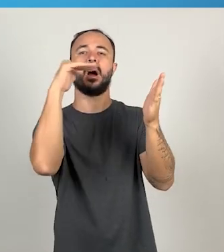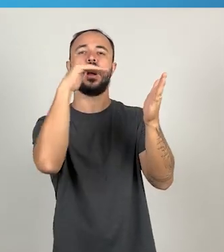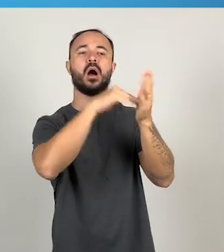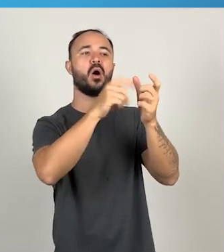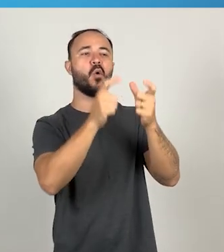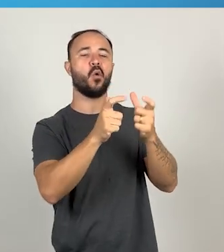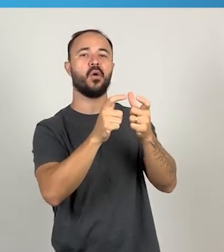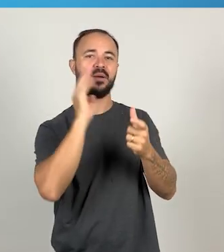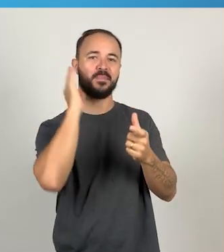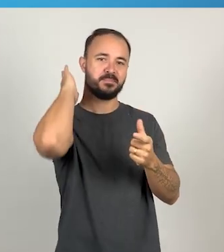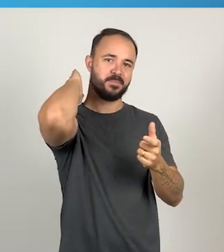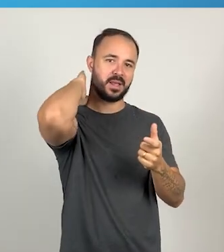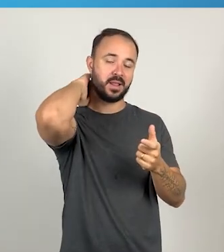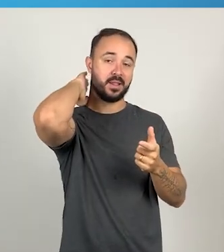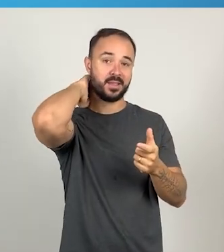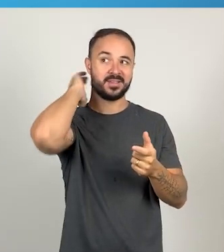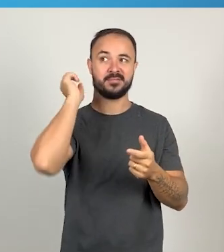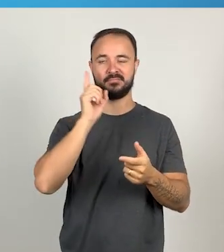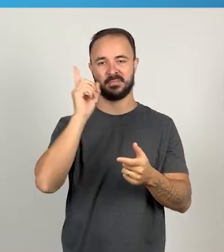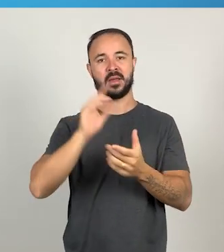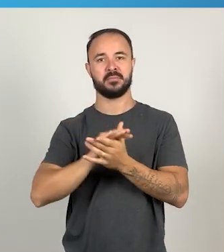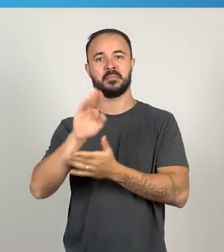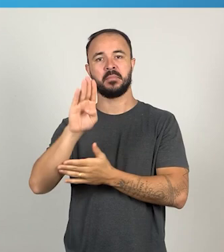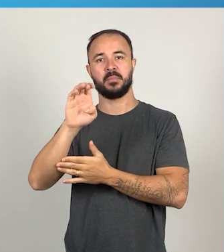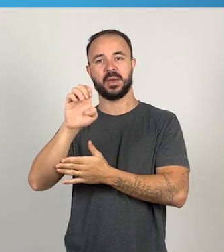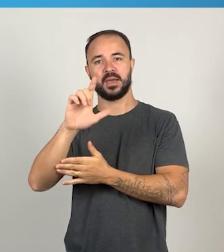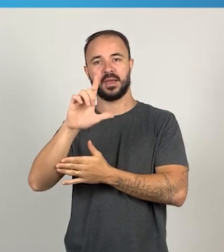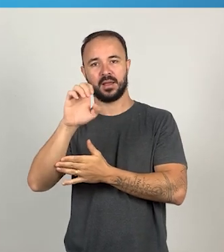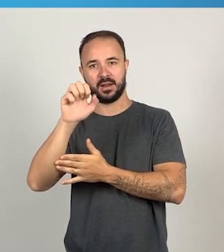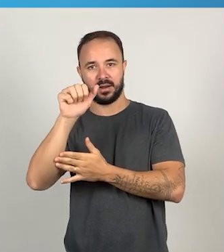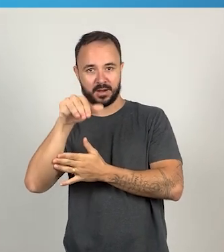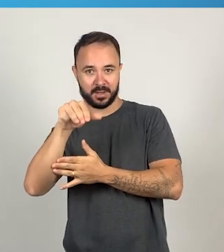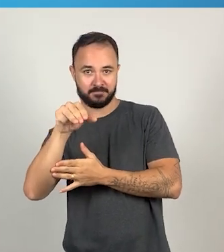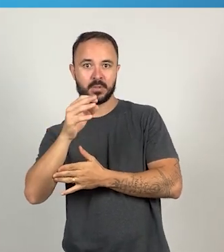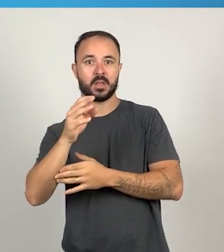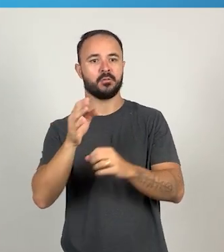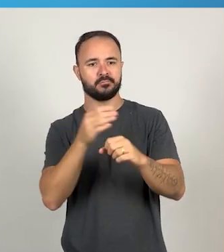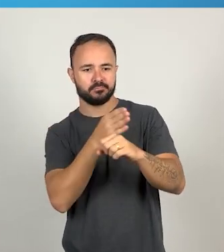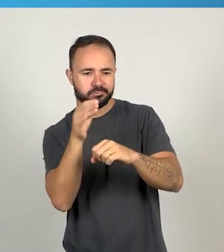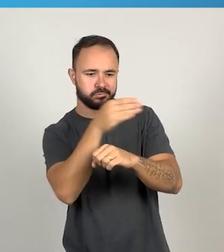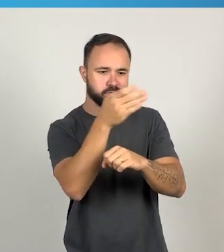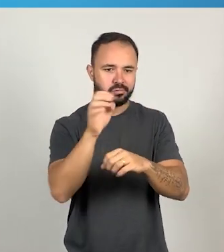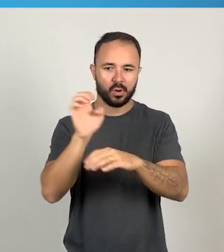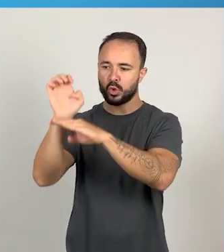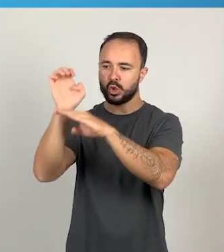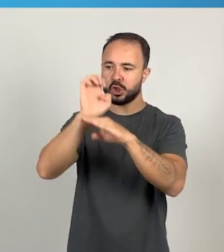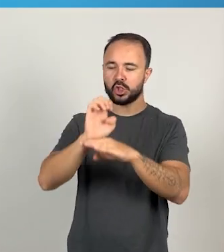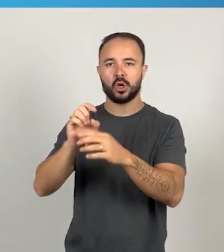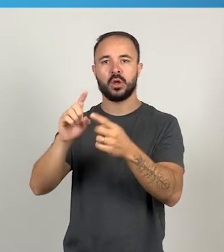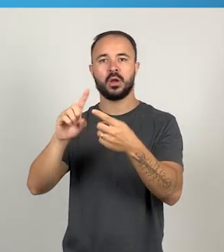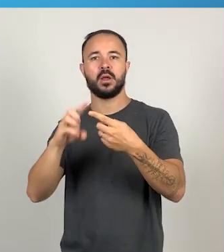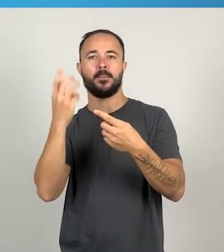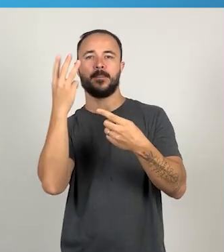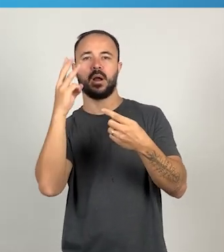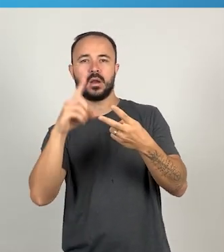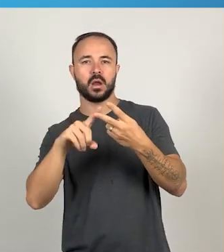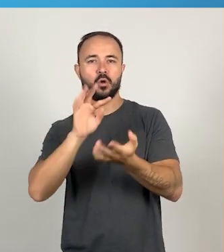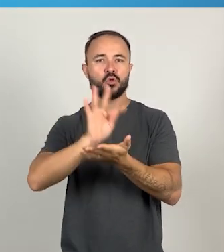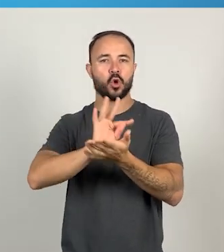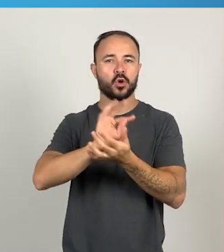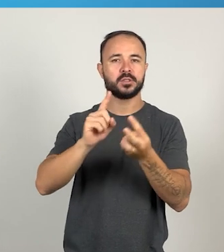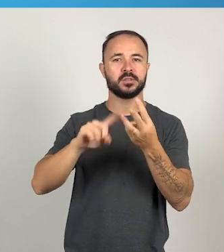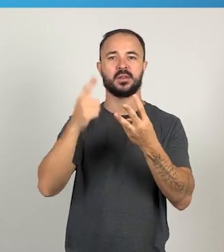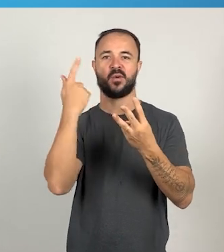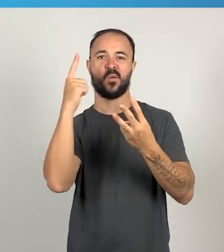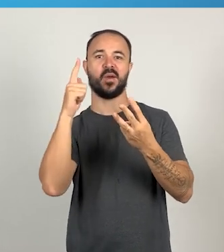obviamente, em Belém do Pará, e esta transpassa pelos seguintes estados, o Maranhão, o Tocantins e o Goiás.